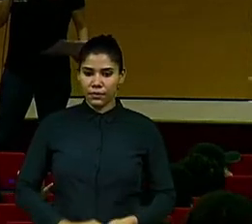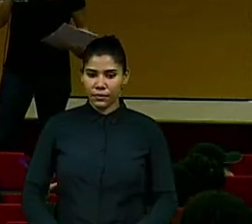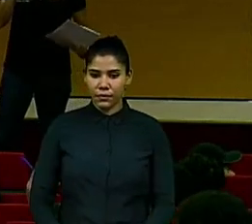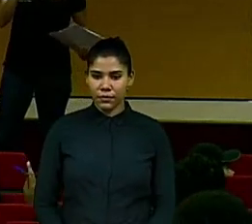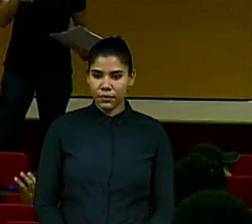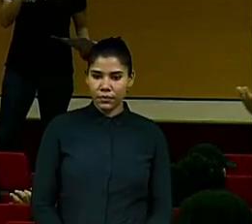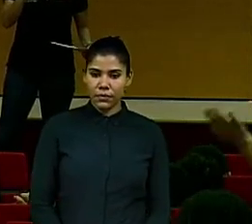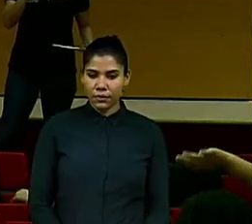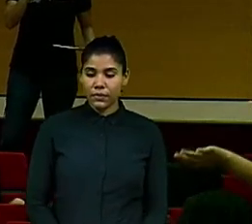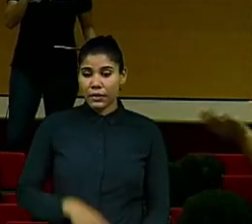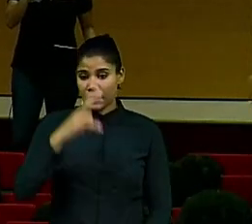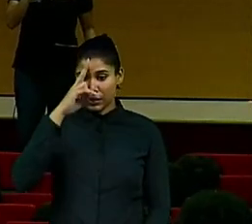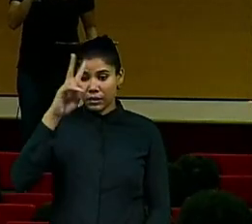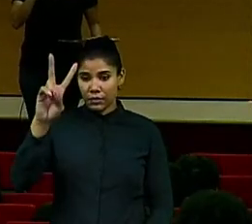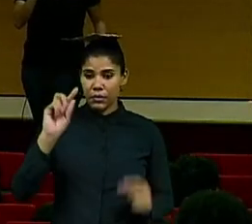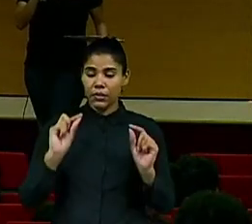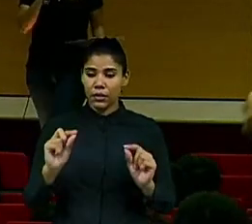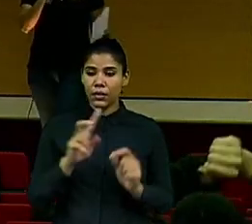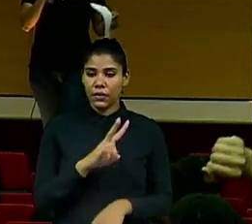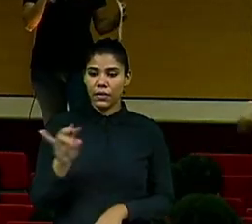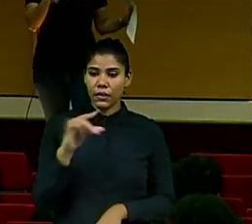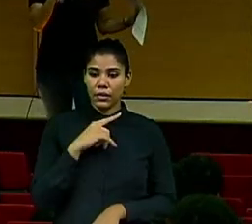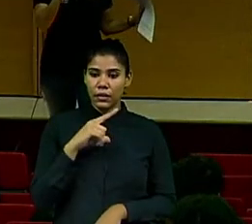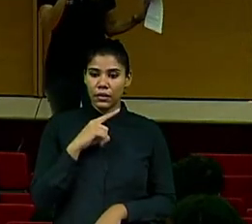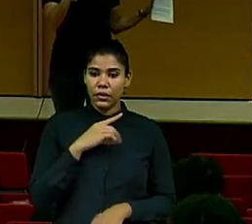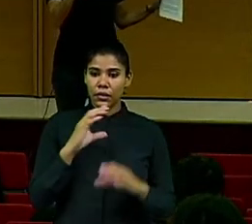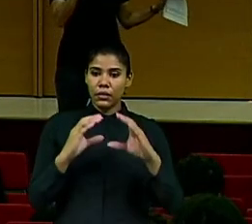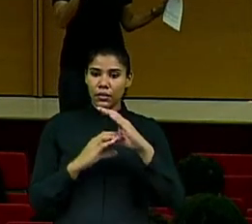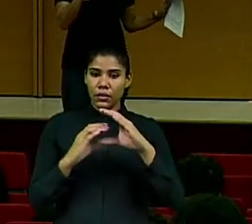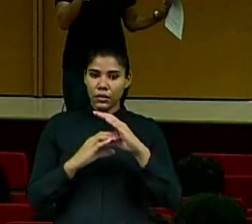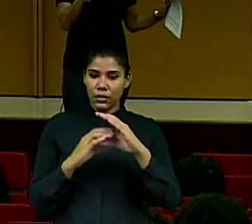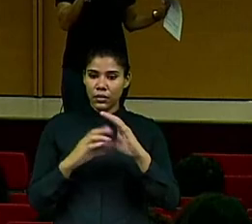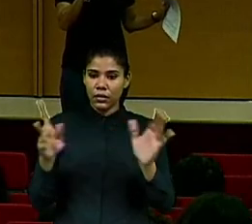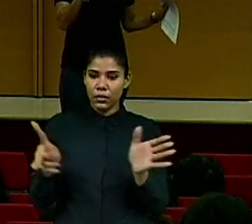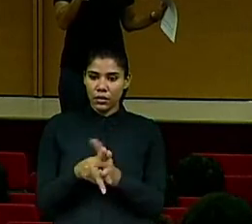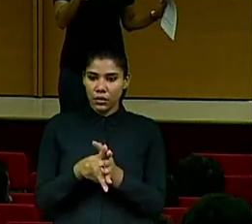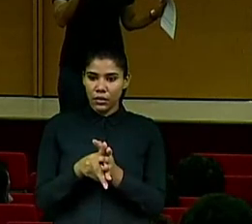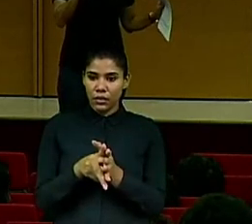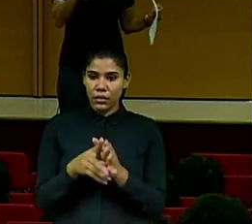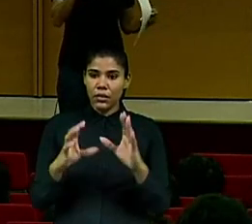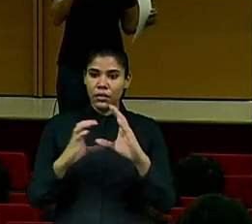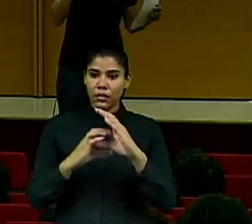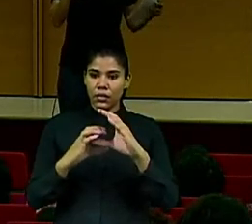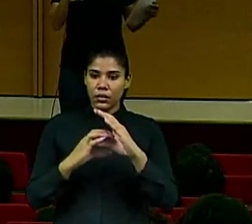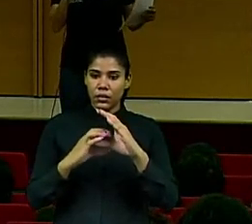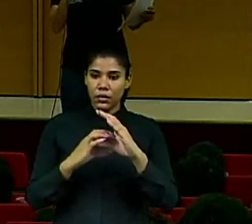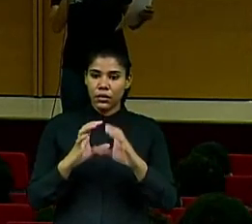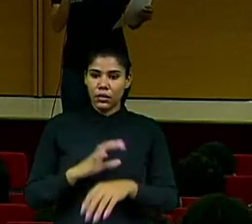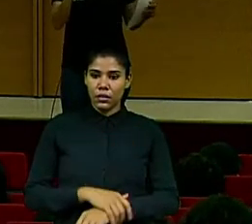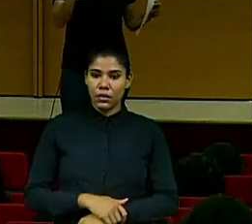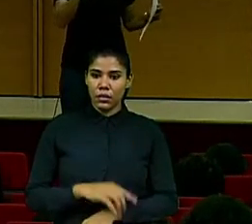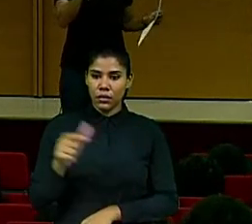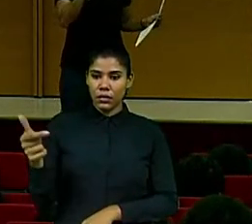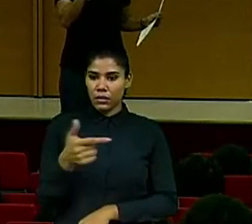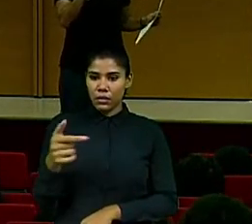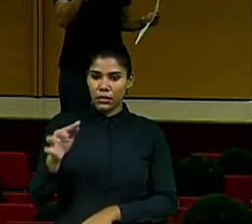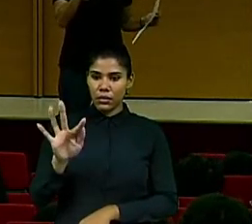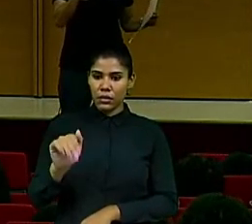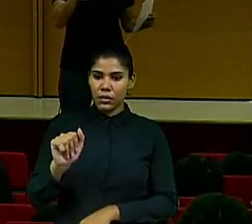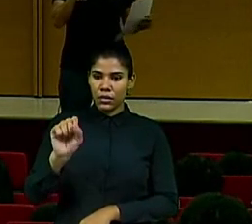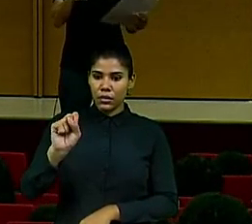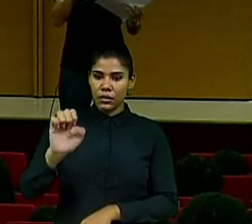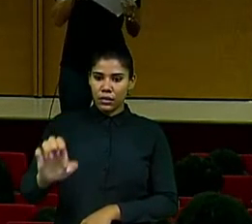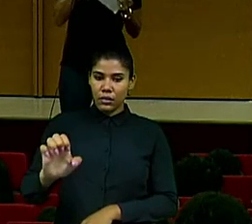lembrar que nós vamos ter preparação para o s especificamente para US Ok a segunda fase perdão a segunda